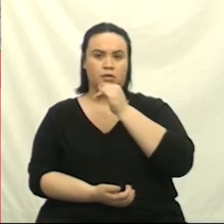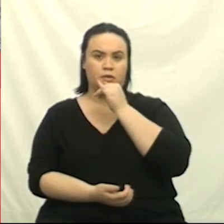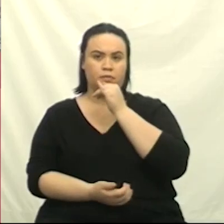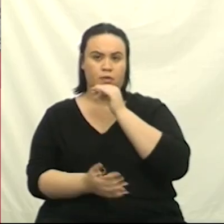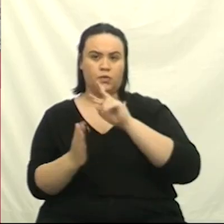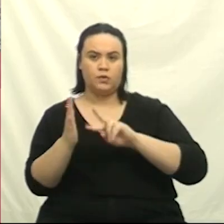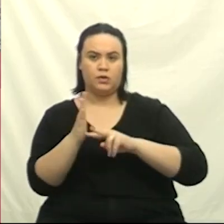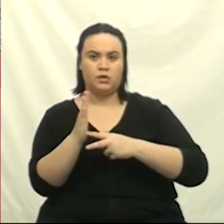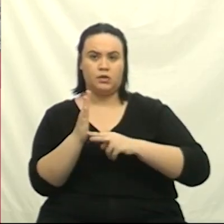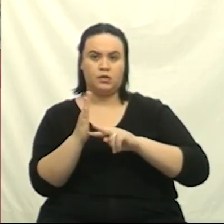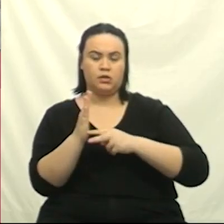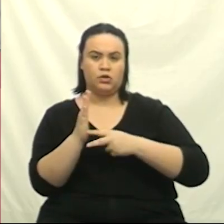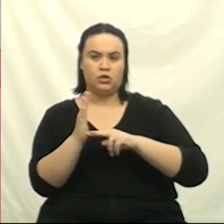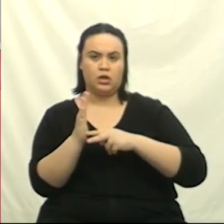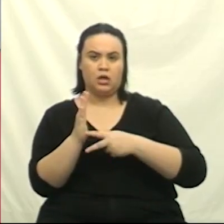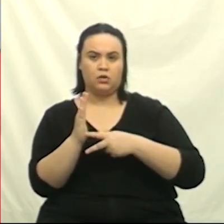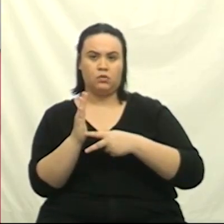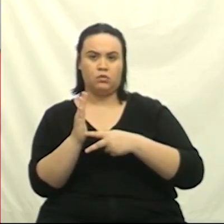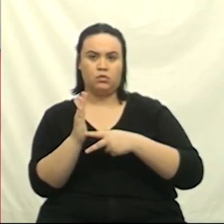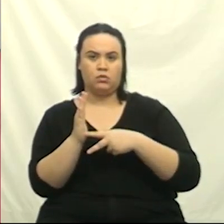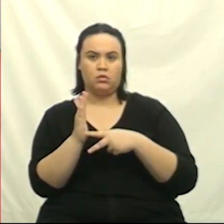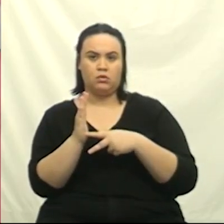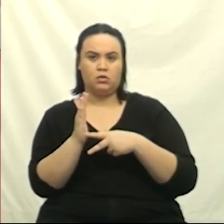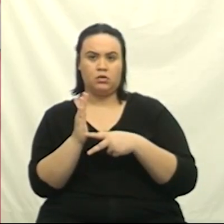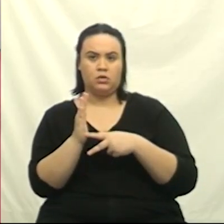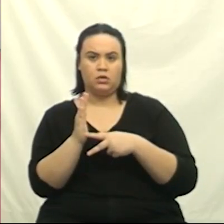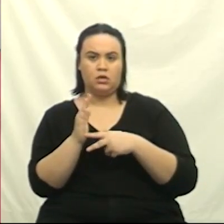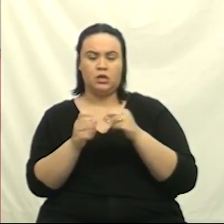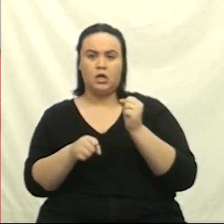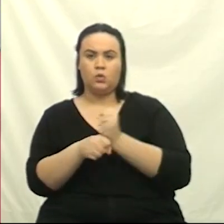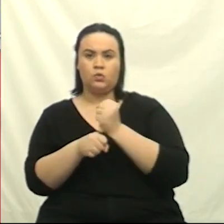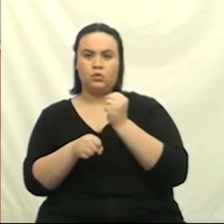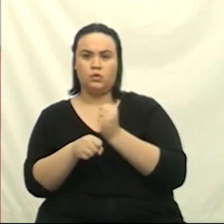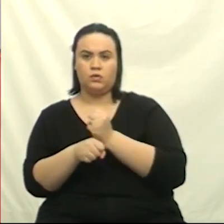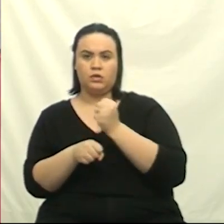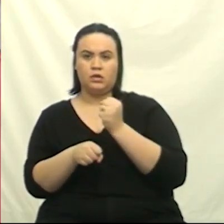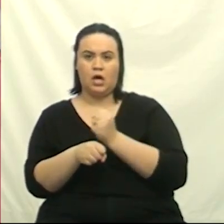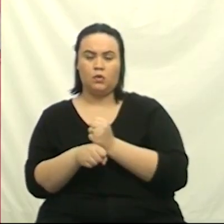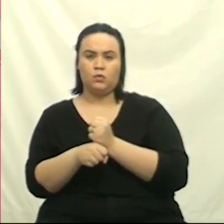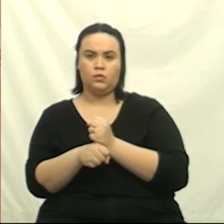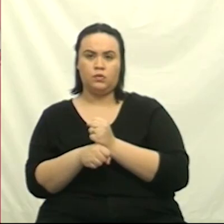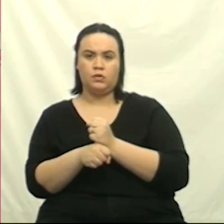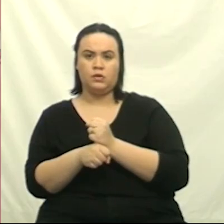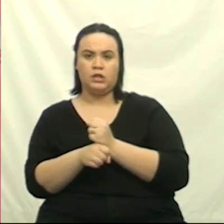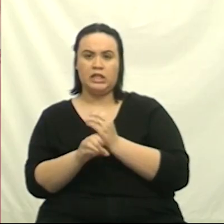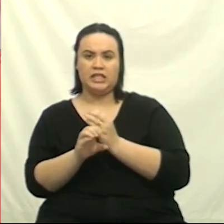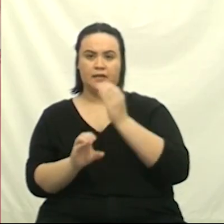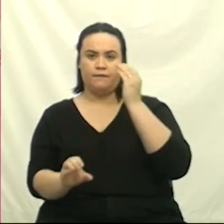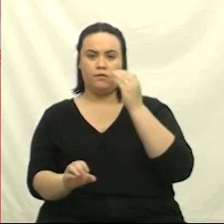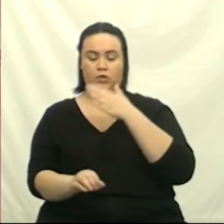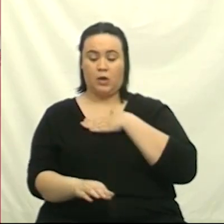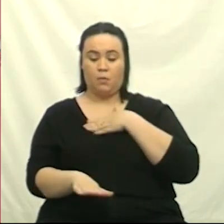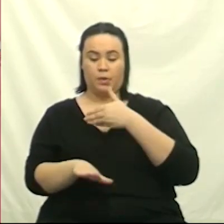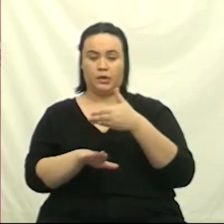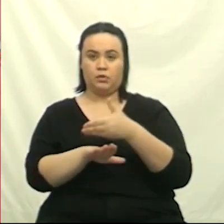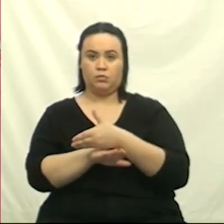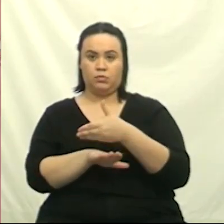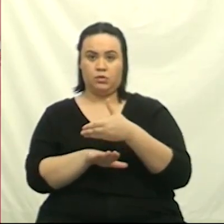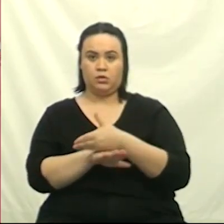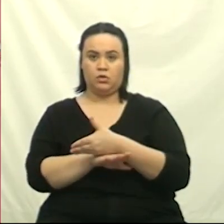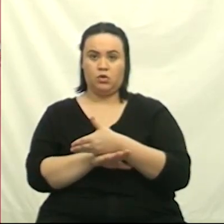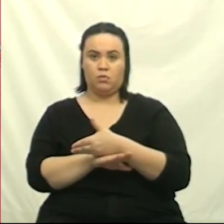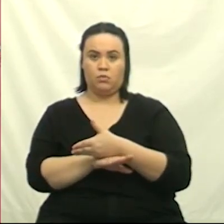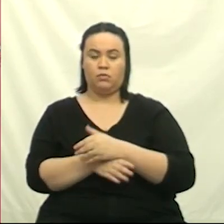sindicato da construção civil Itací de Sá no qual eu faço parte e como